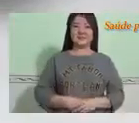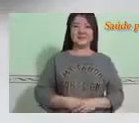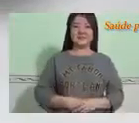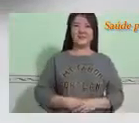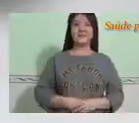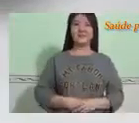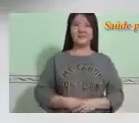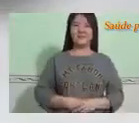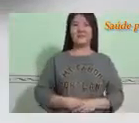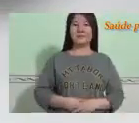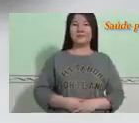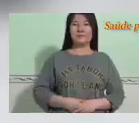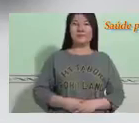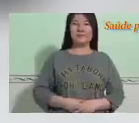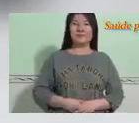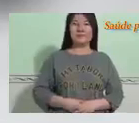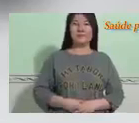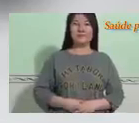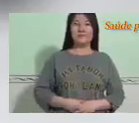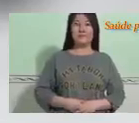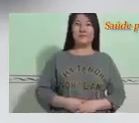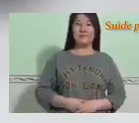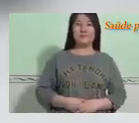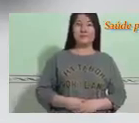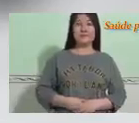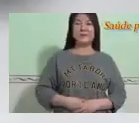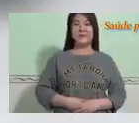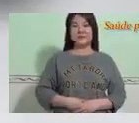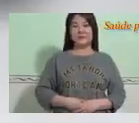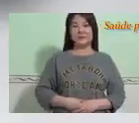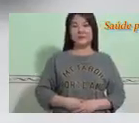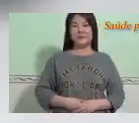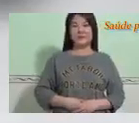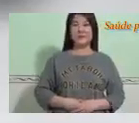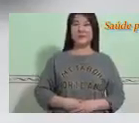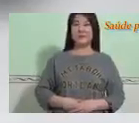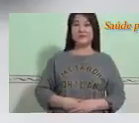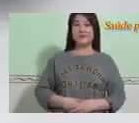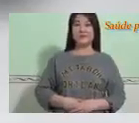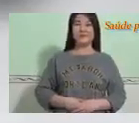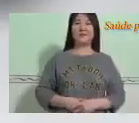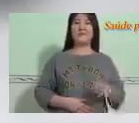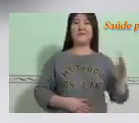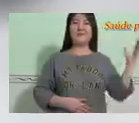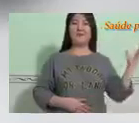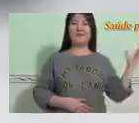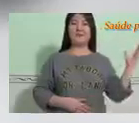dia, de forma a evitar que as secreções fiquem coladas junto do piercing.